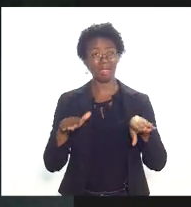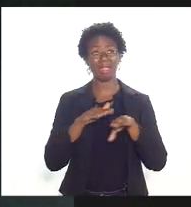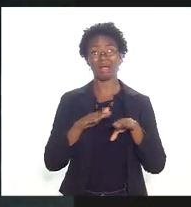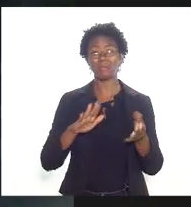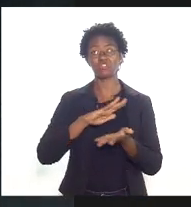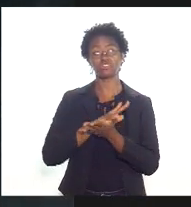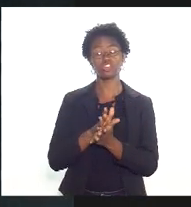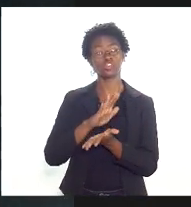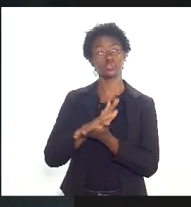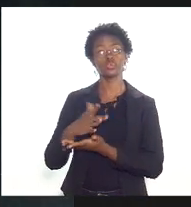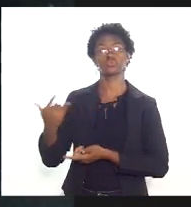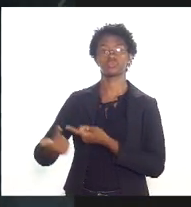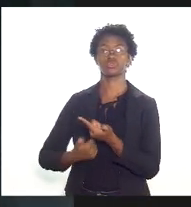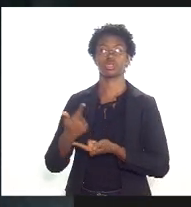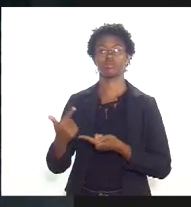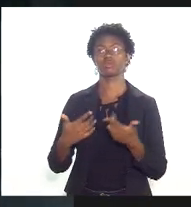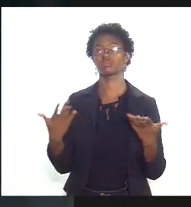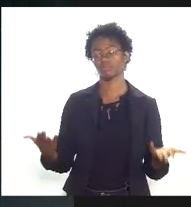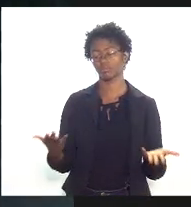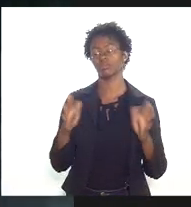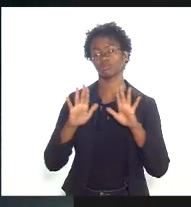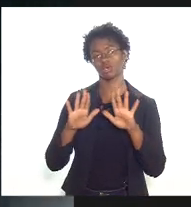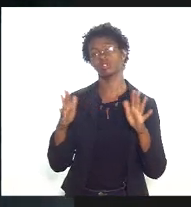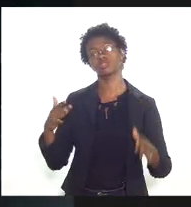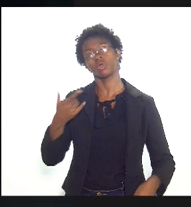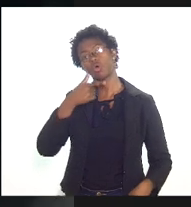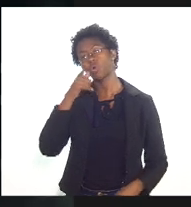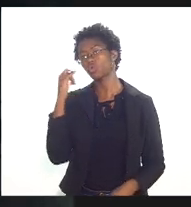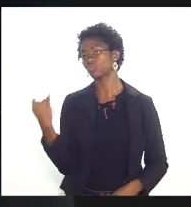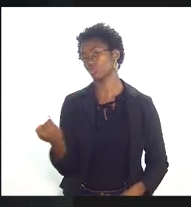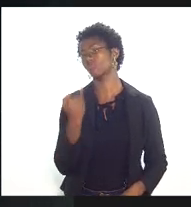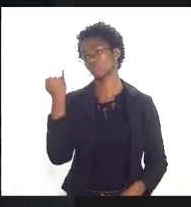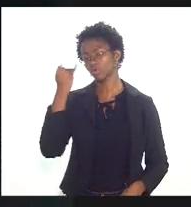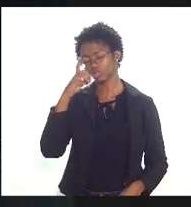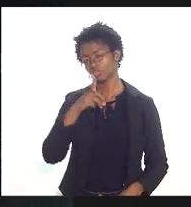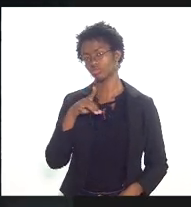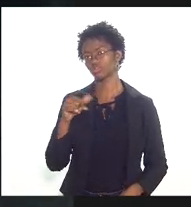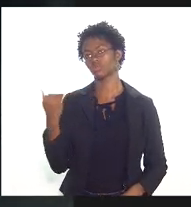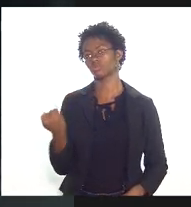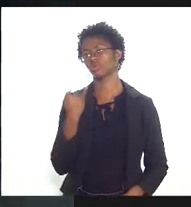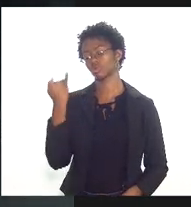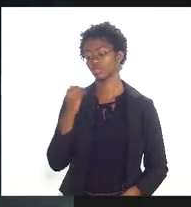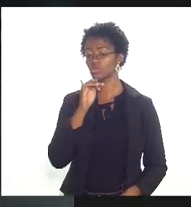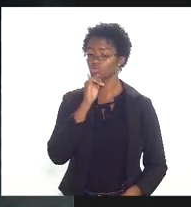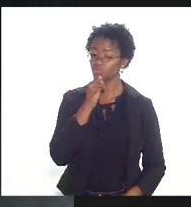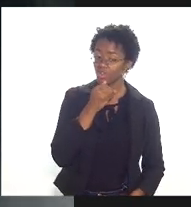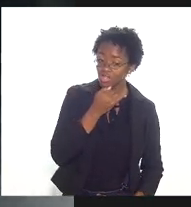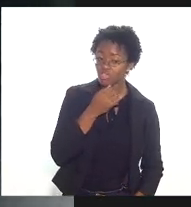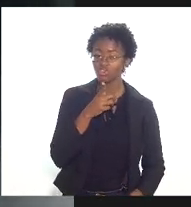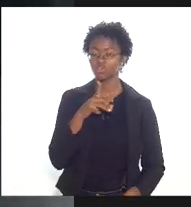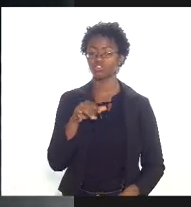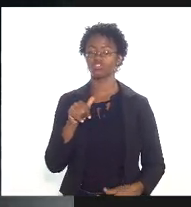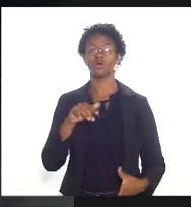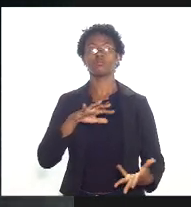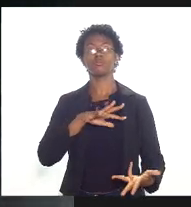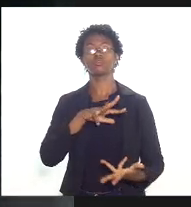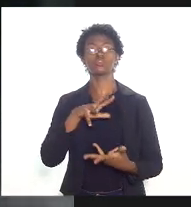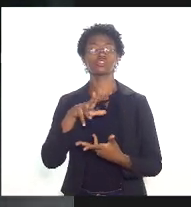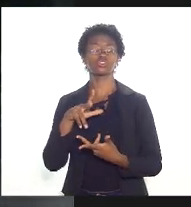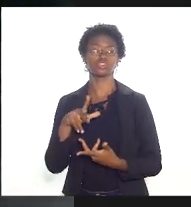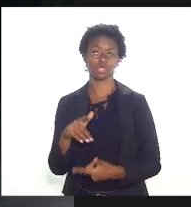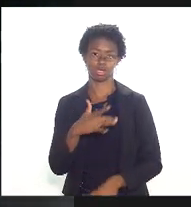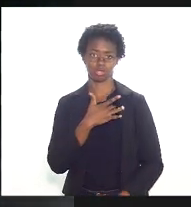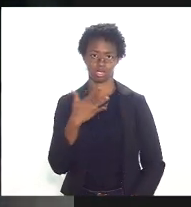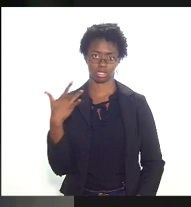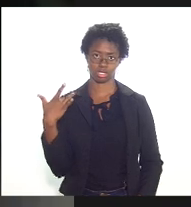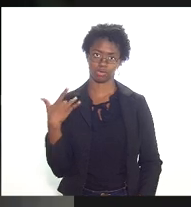tem jeito o chão de importante né infelizmente o dia mundial da saúde e Xuxa nada para comemorar